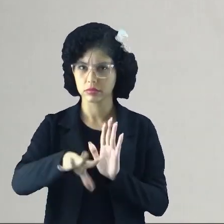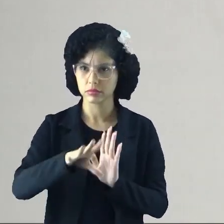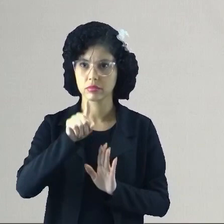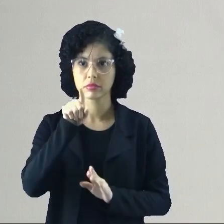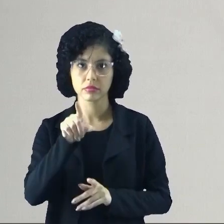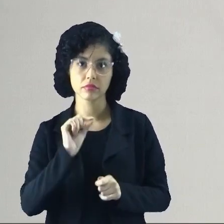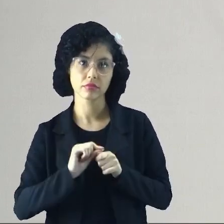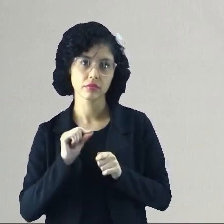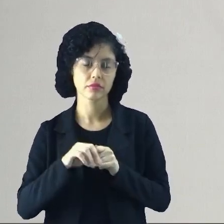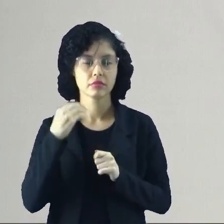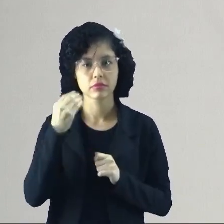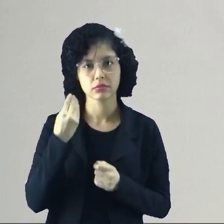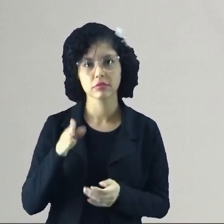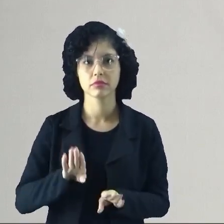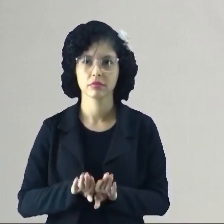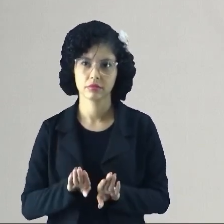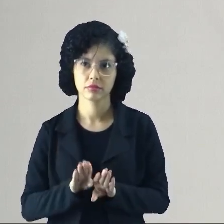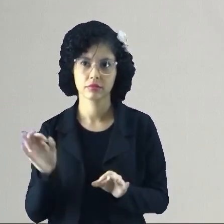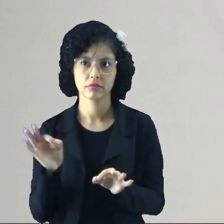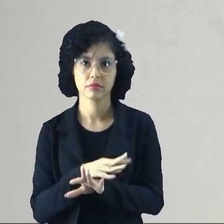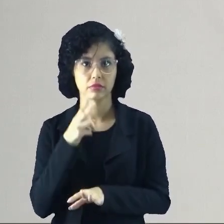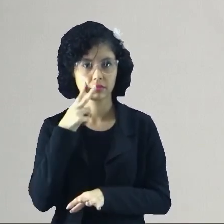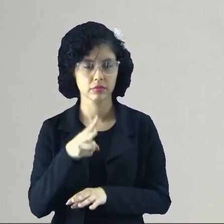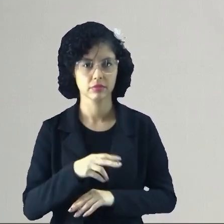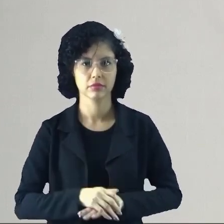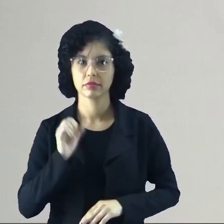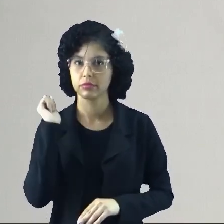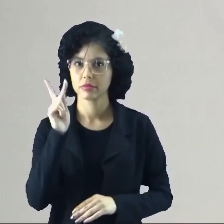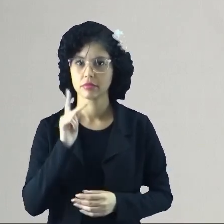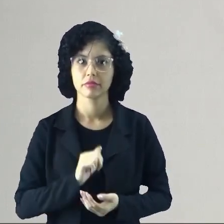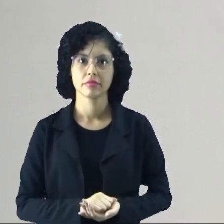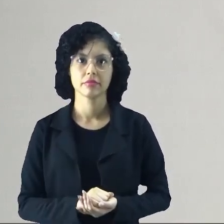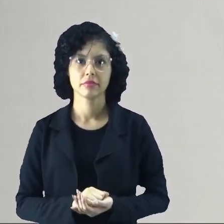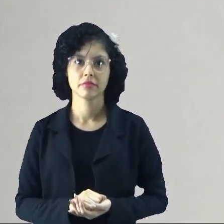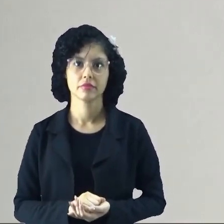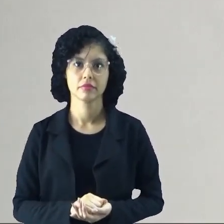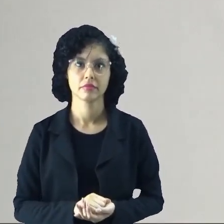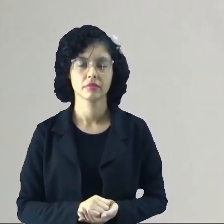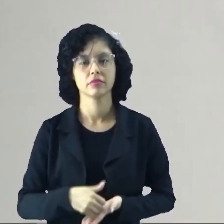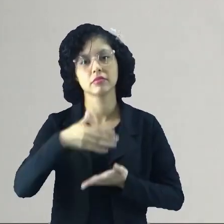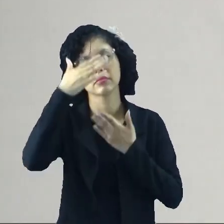esses experimentos aí dessa questão que nós acabamos de ver, ok?